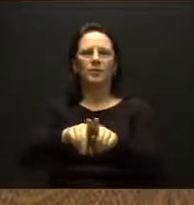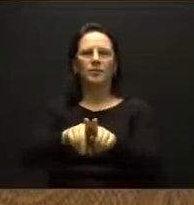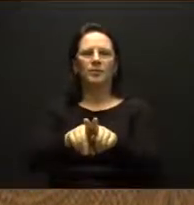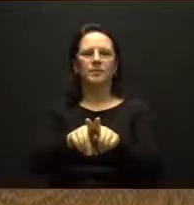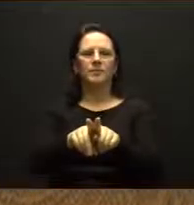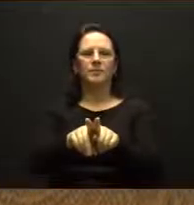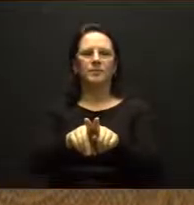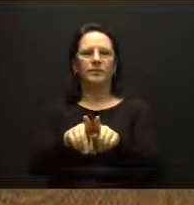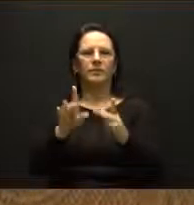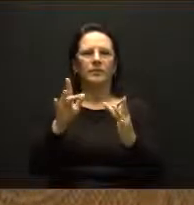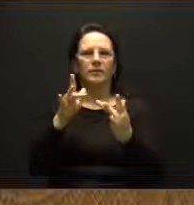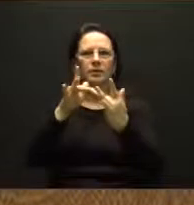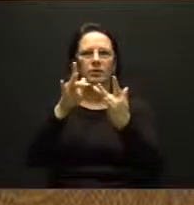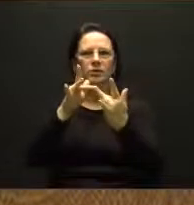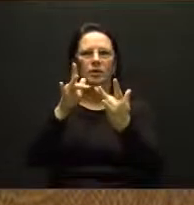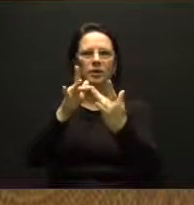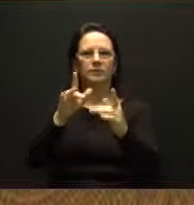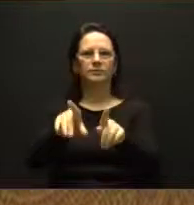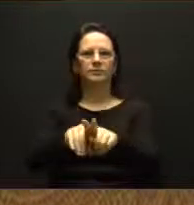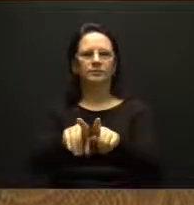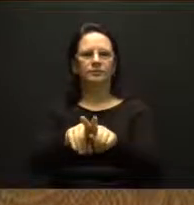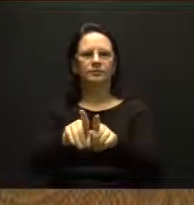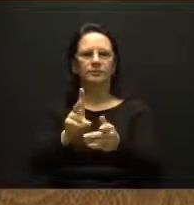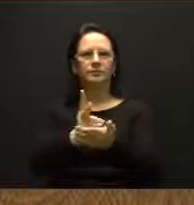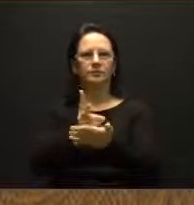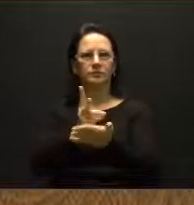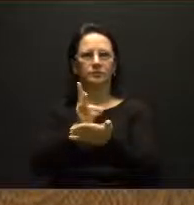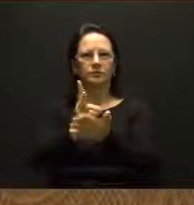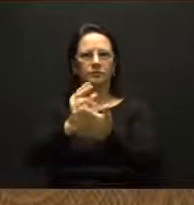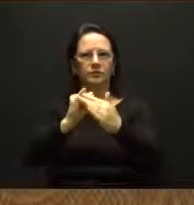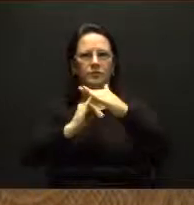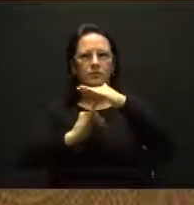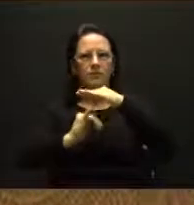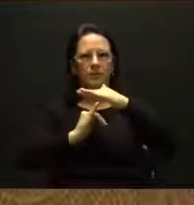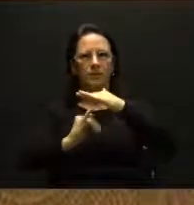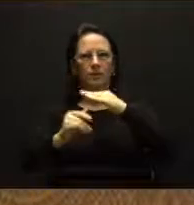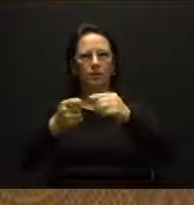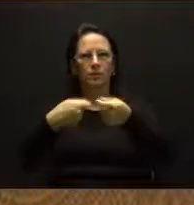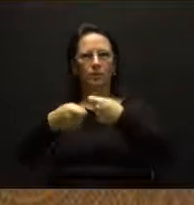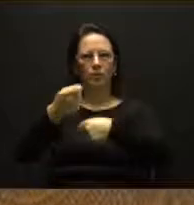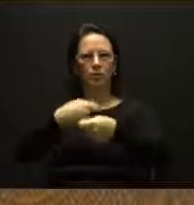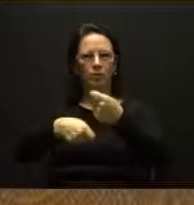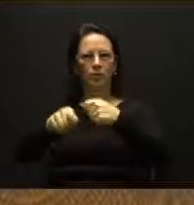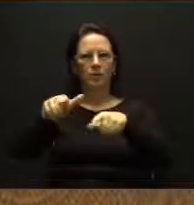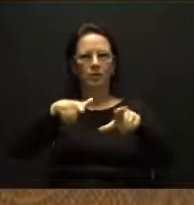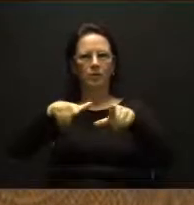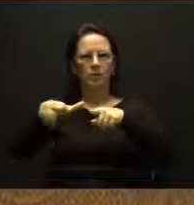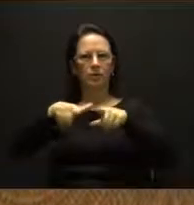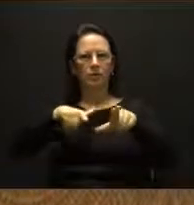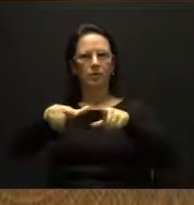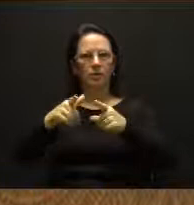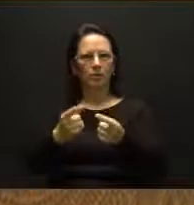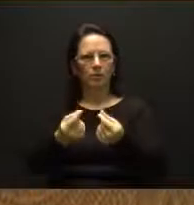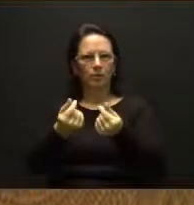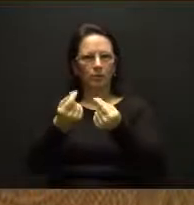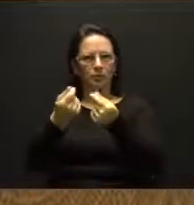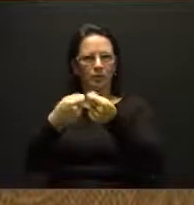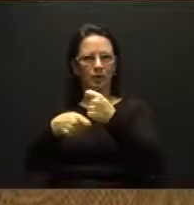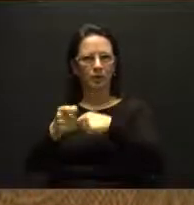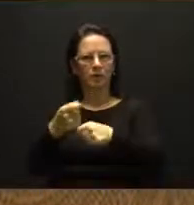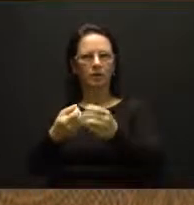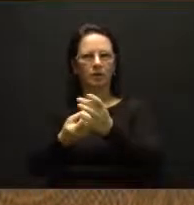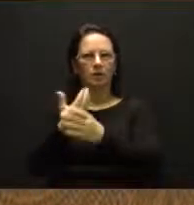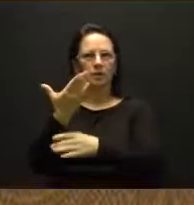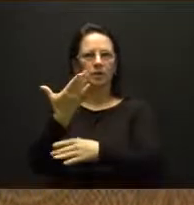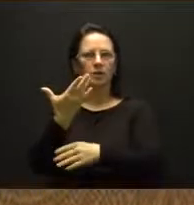de comum acordo a comissão permanente de indústria comércio emprego trabalho e renda criada através